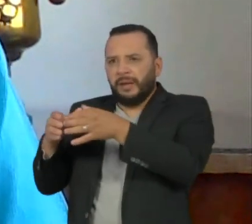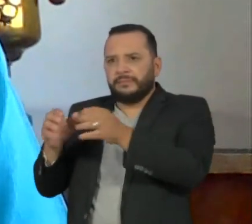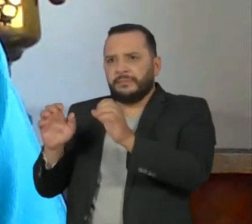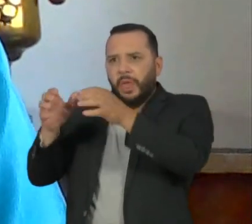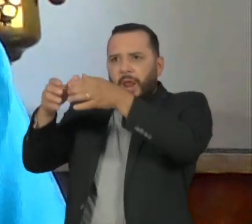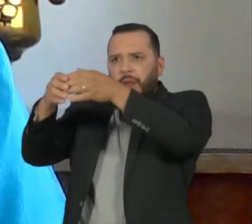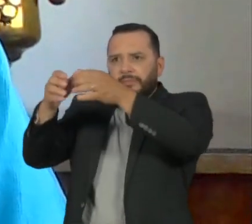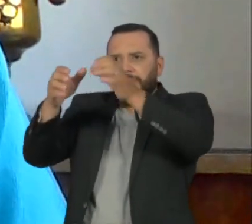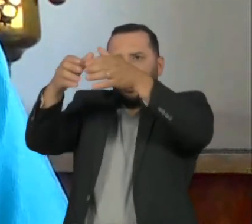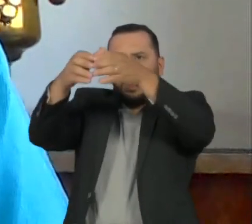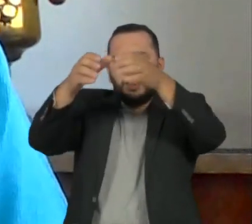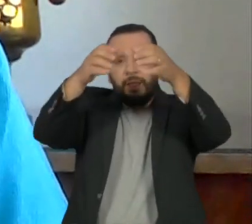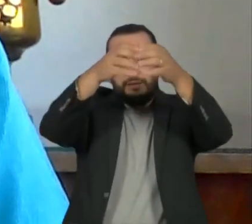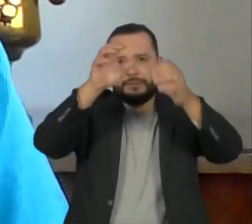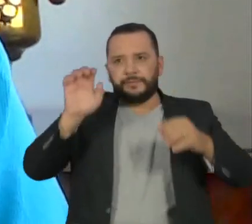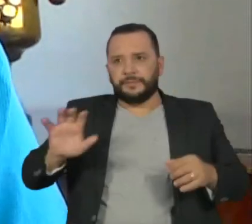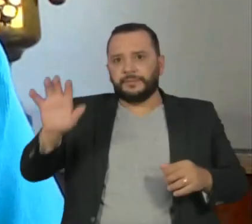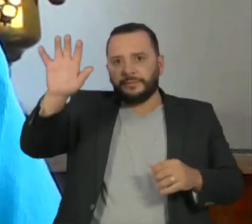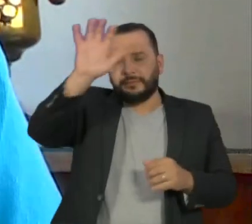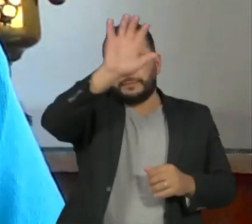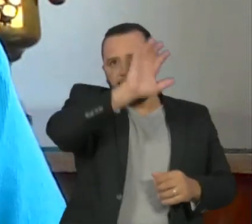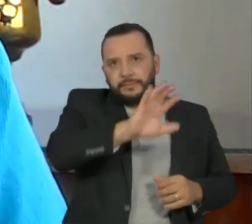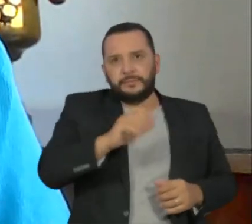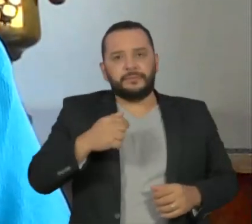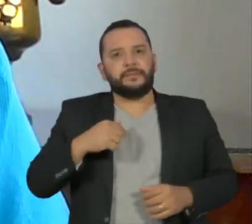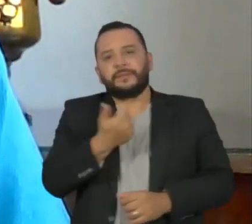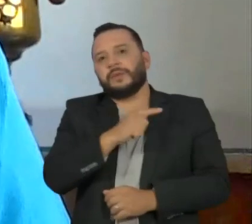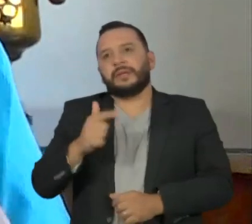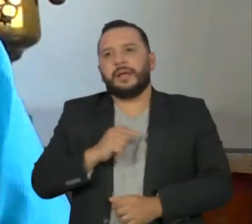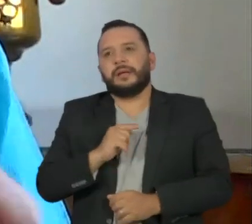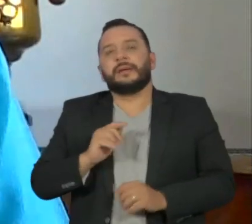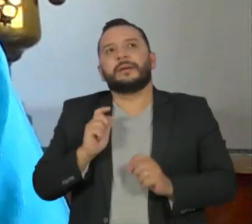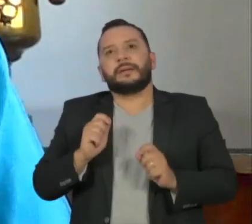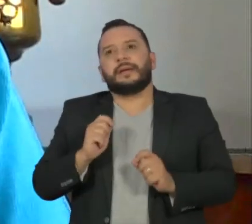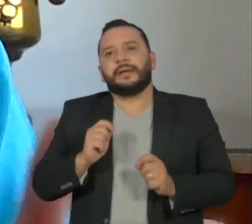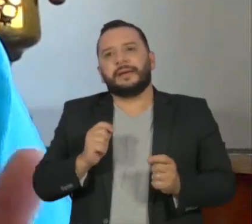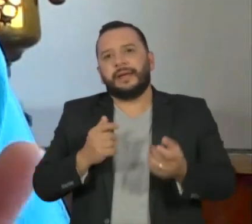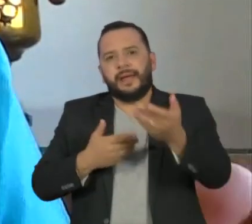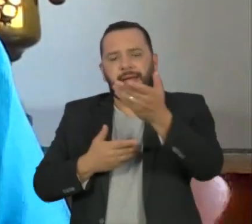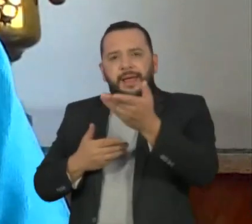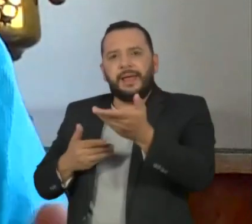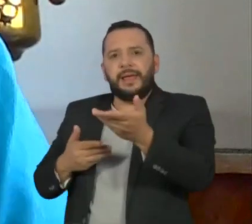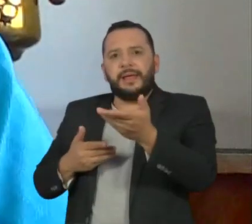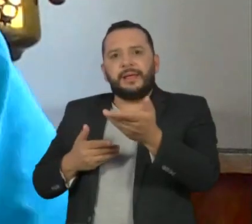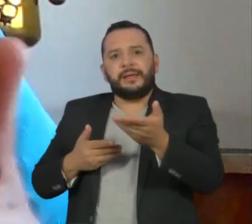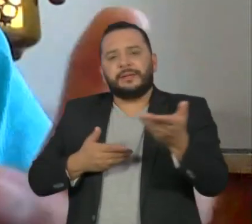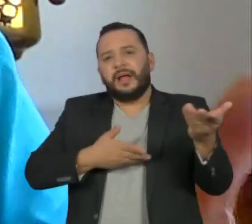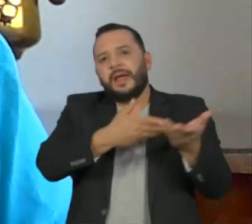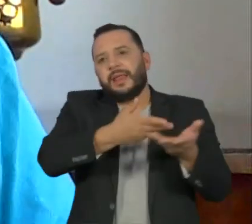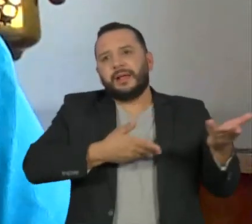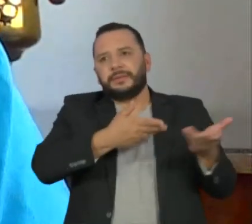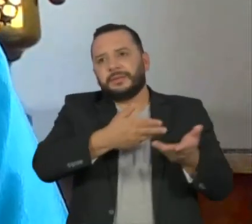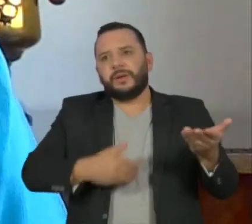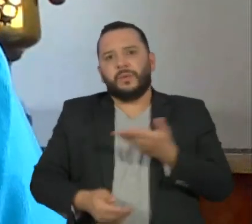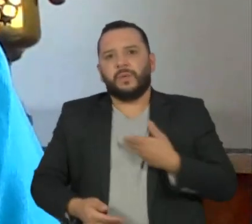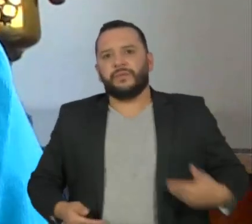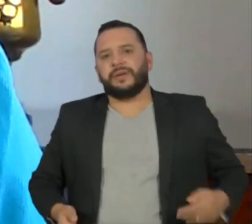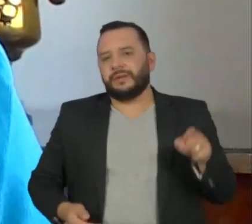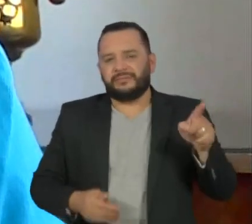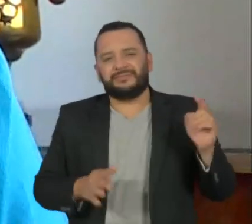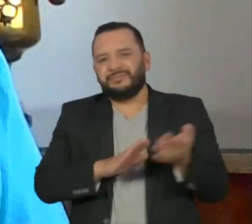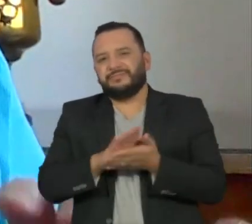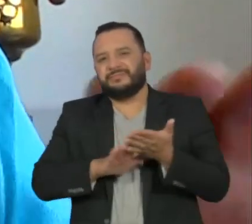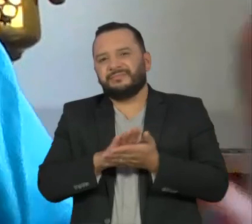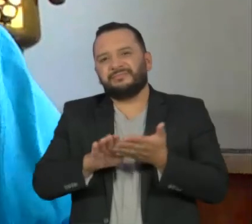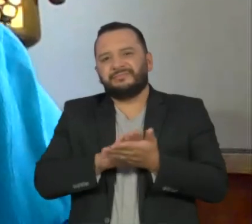não sentisse uma relação forte com as pessoas que estão no governo, que cuidam do Estado. Quer